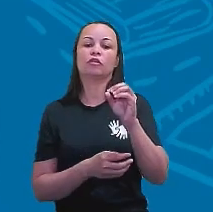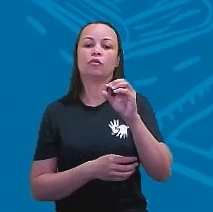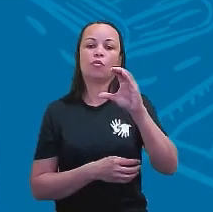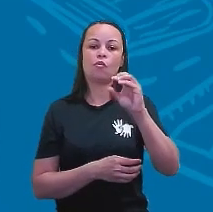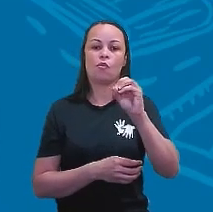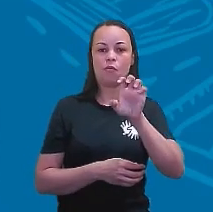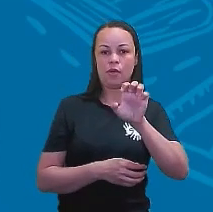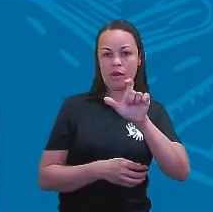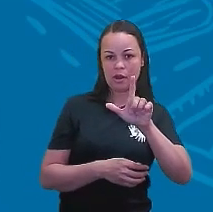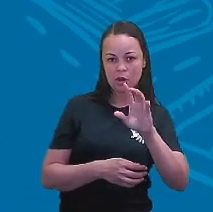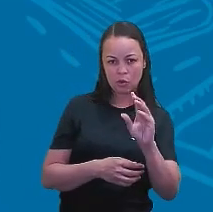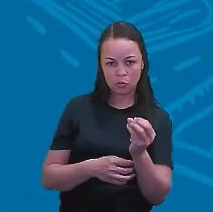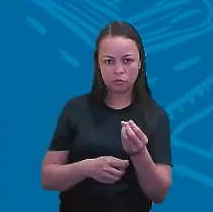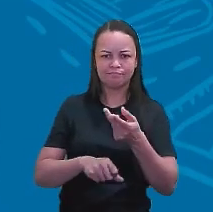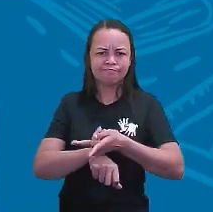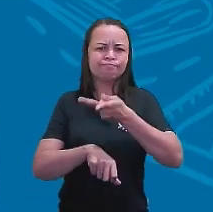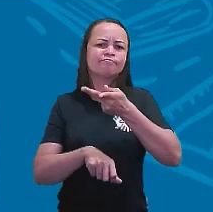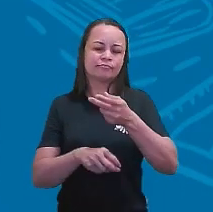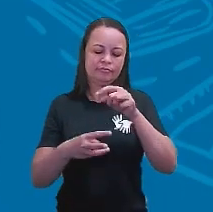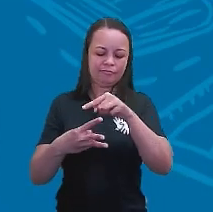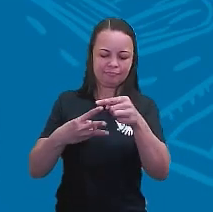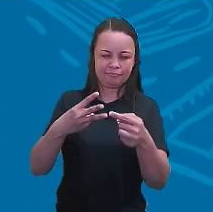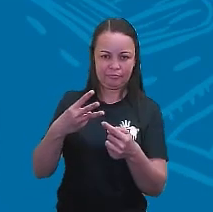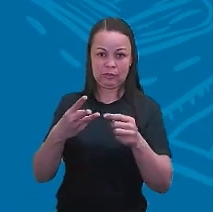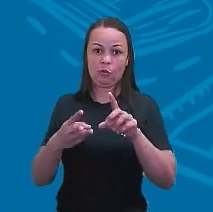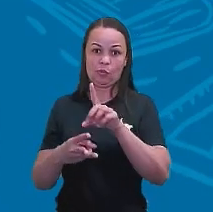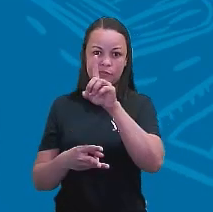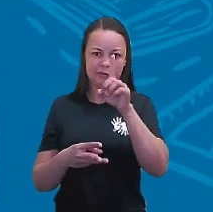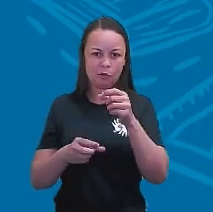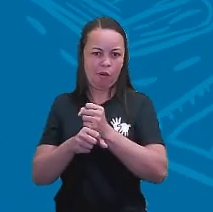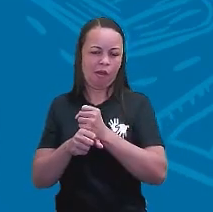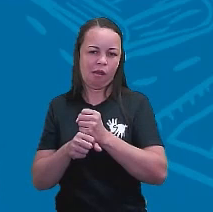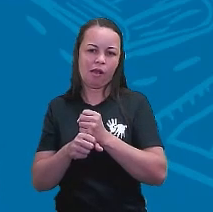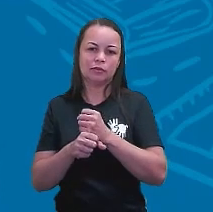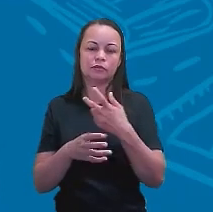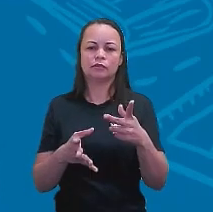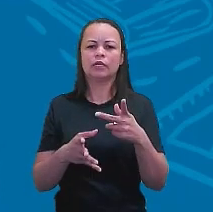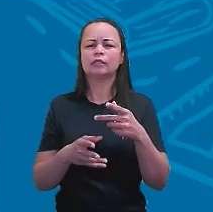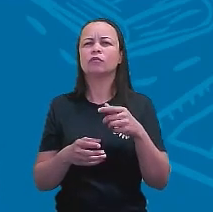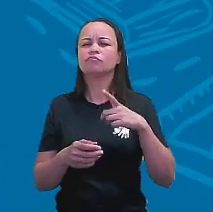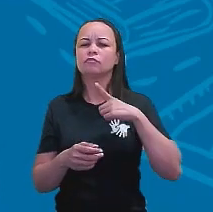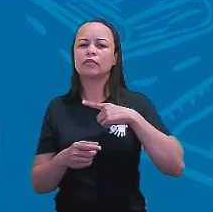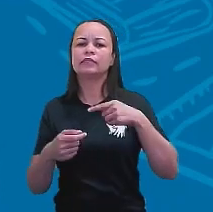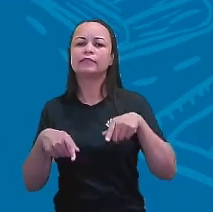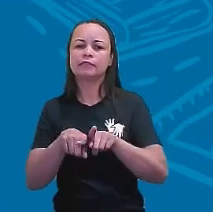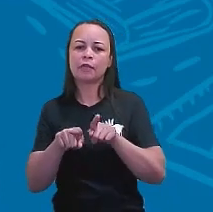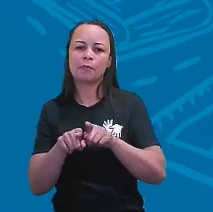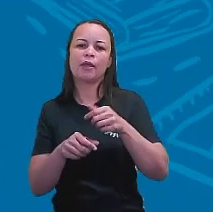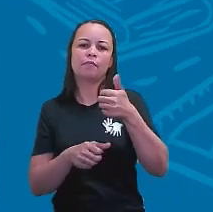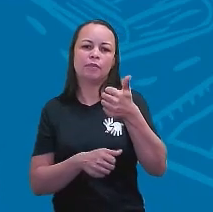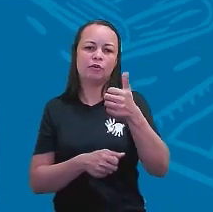uma data aí, com 3 premiações dele, nós temos também em 1957. E aí